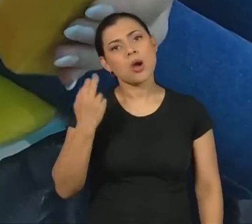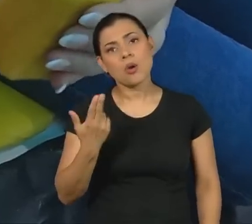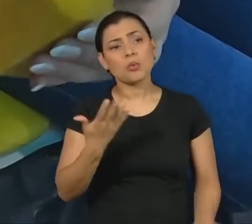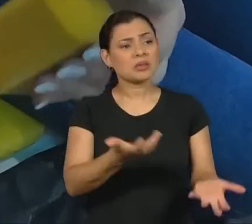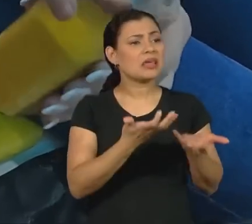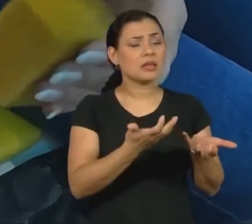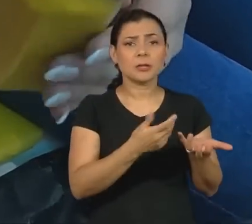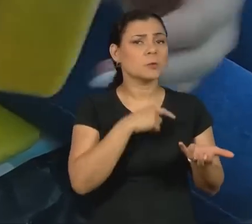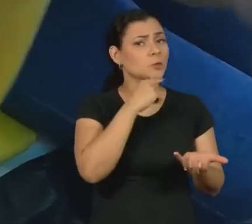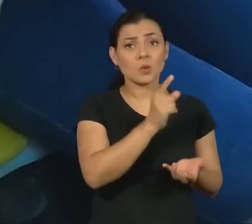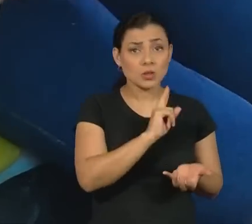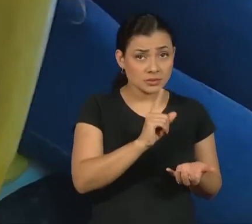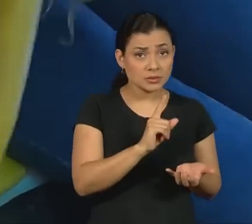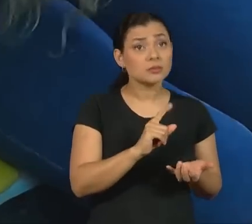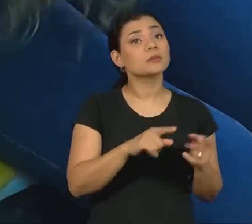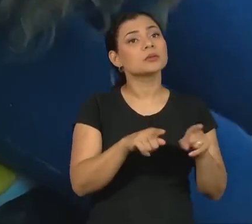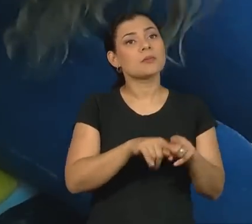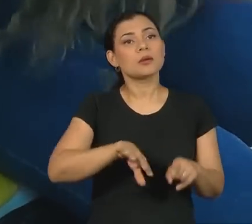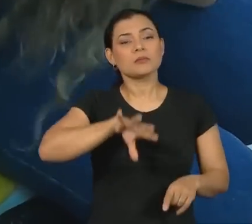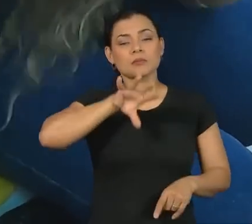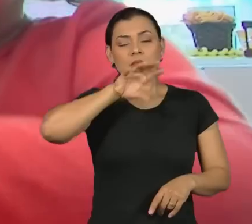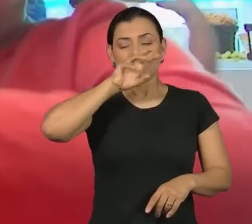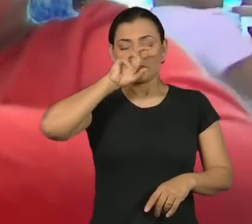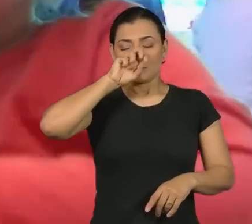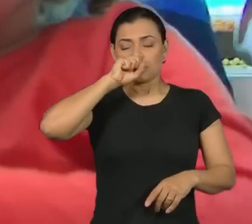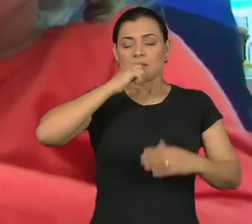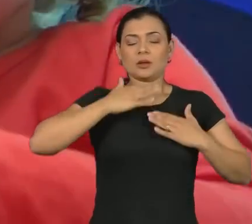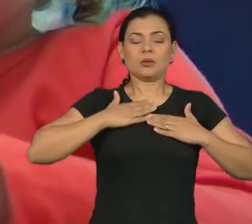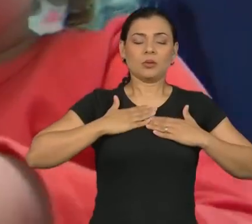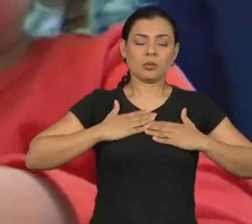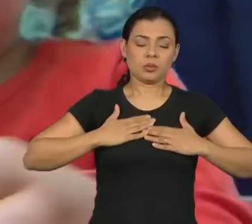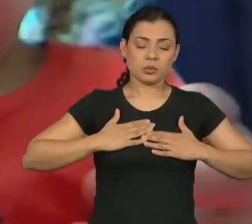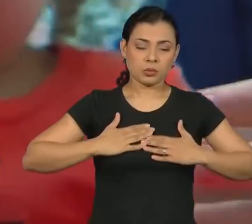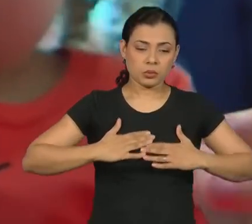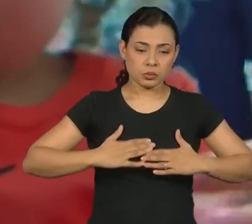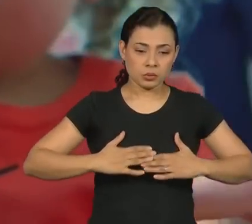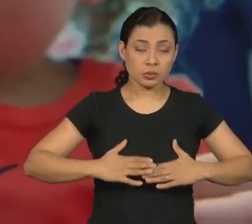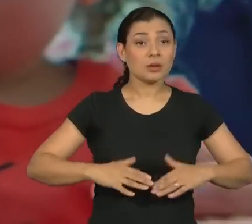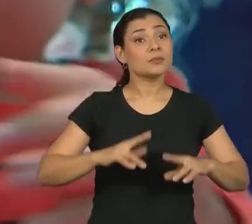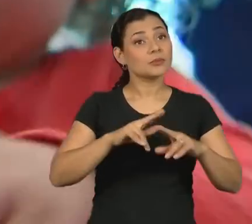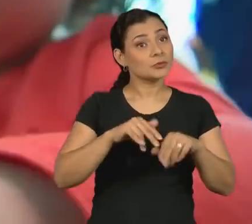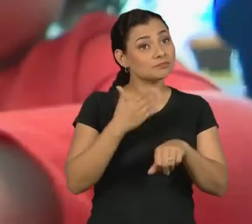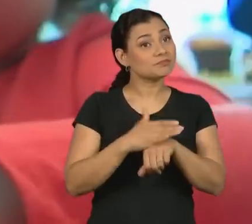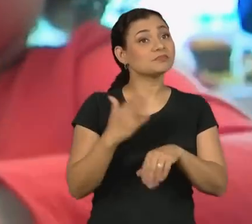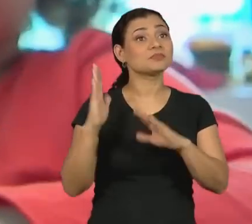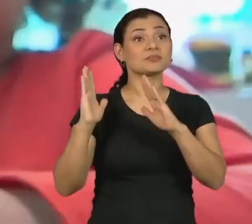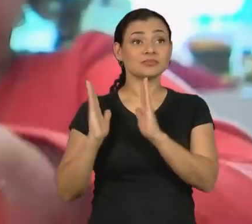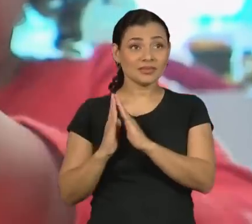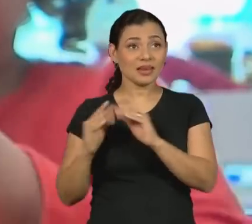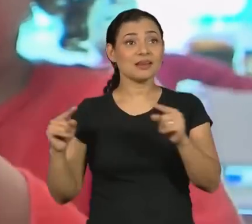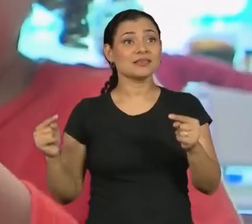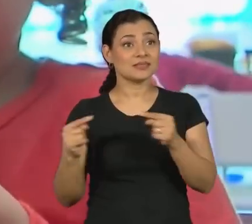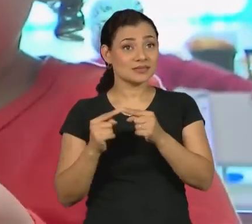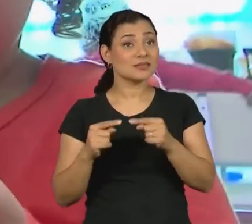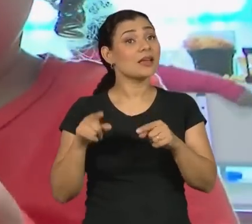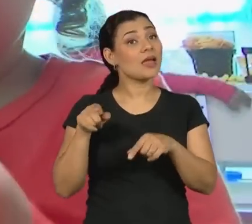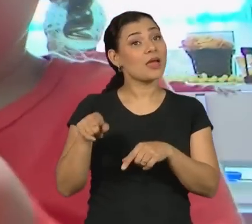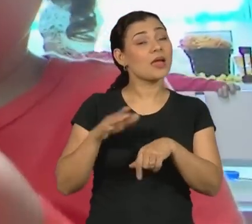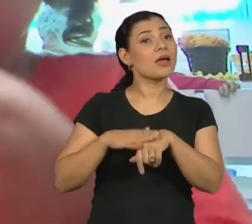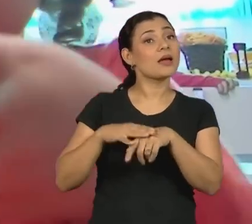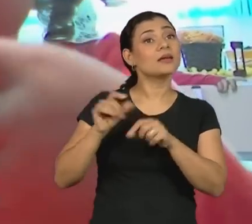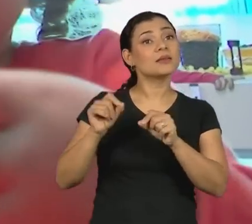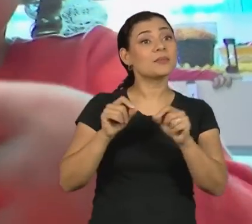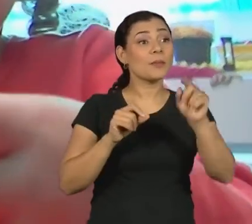não conseguindo, da parte de respirar e se acalmar. Então, assim, espelhou muito em casa e só dela se espelhar